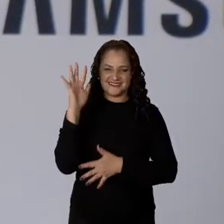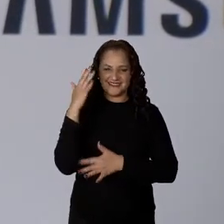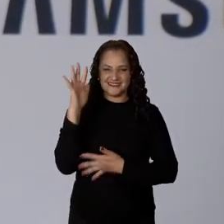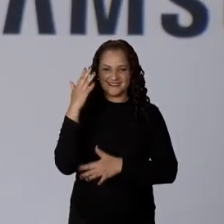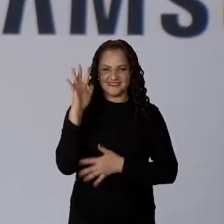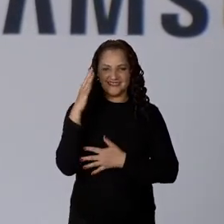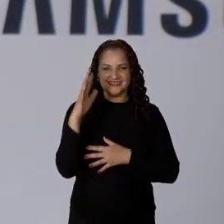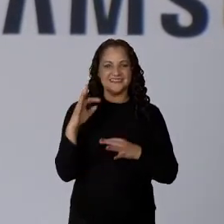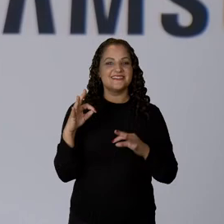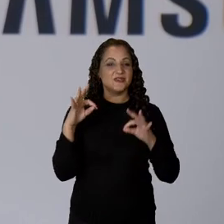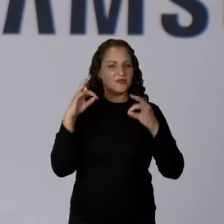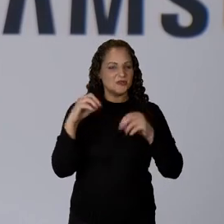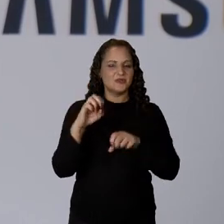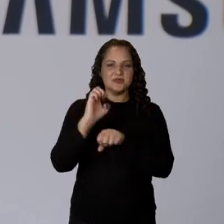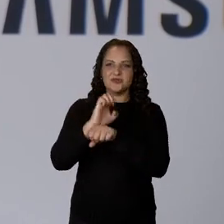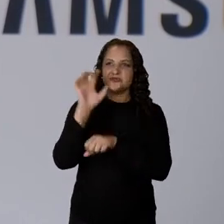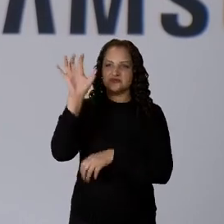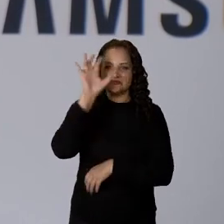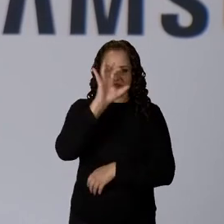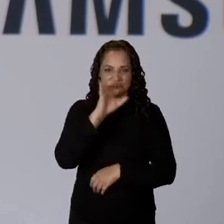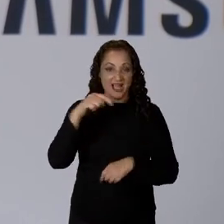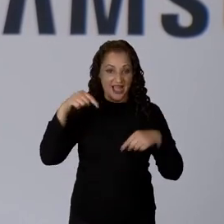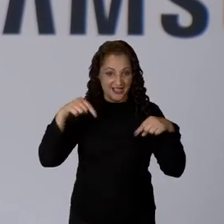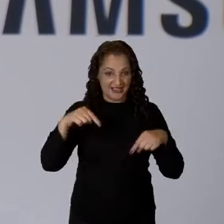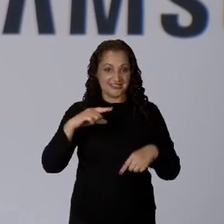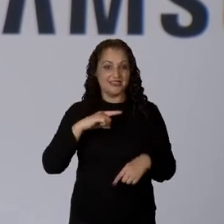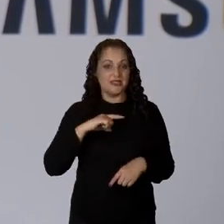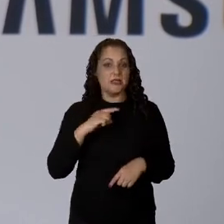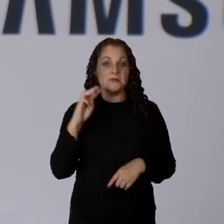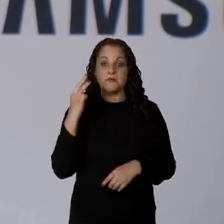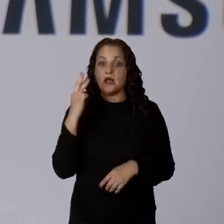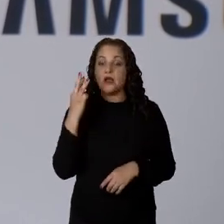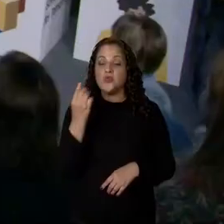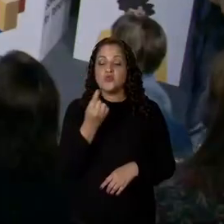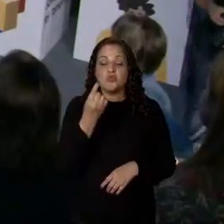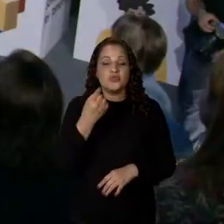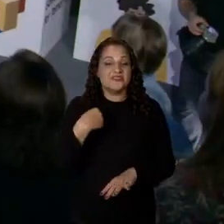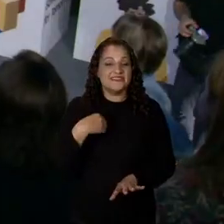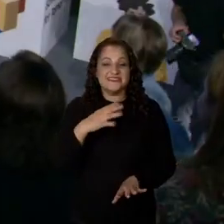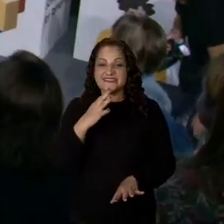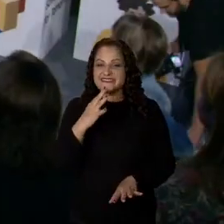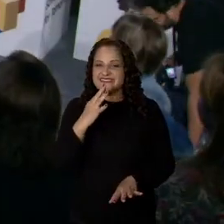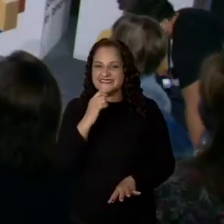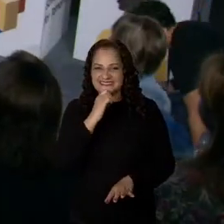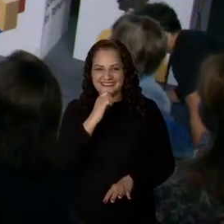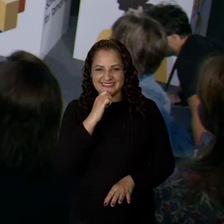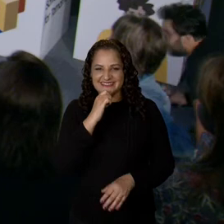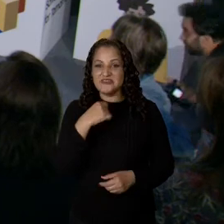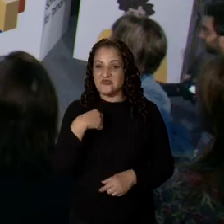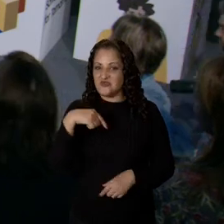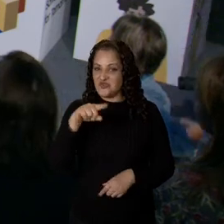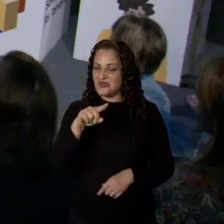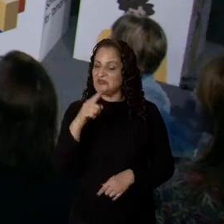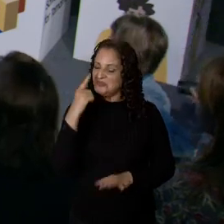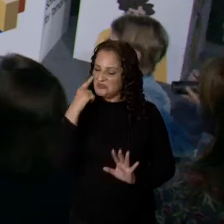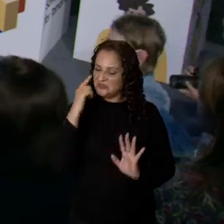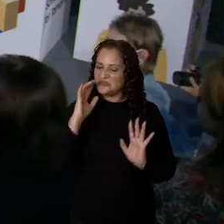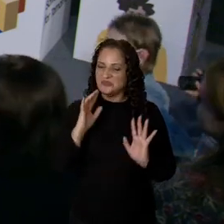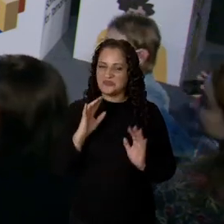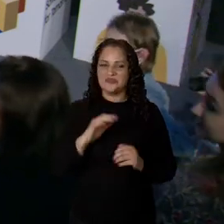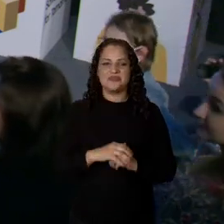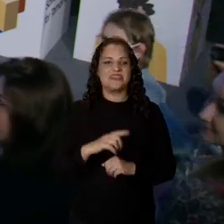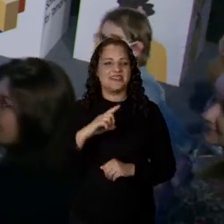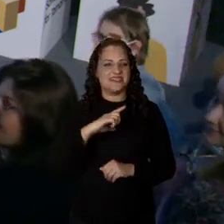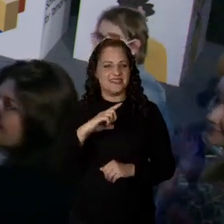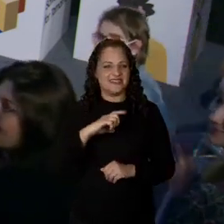De todos os estados aqui presentes, Maranhão é o único que eu não conheço, estou devendo, hein? E tem Santa